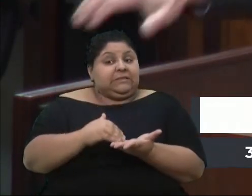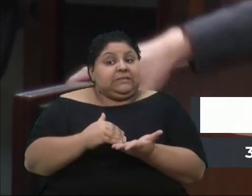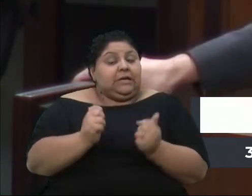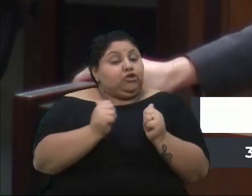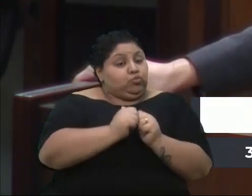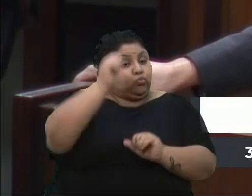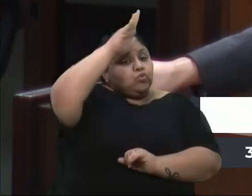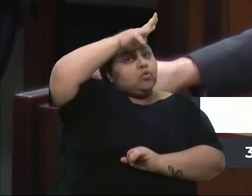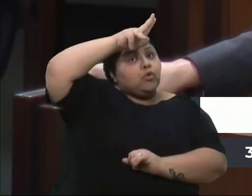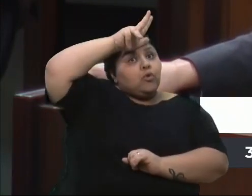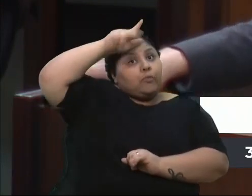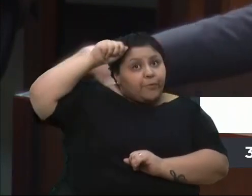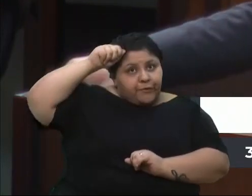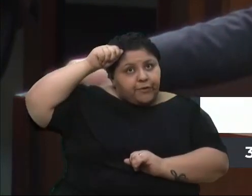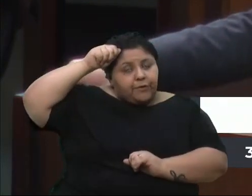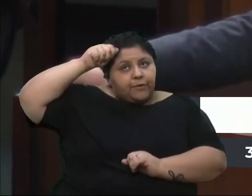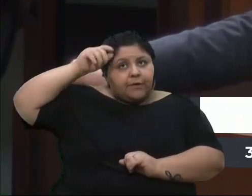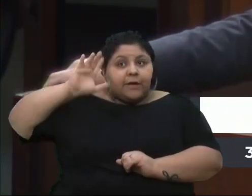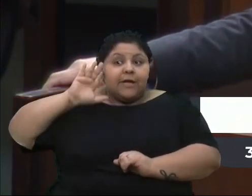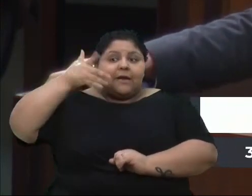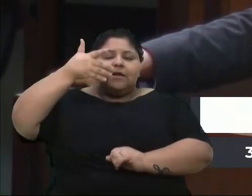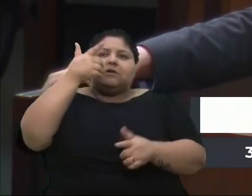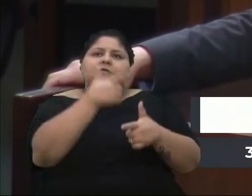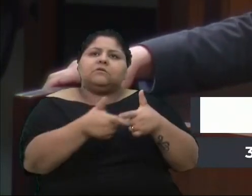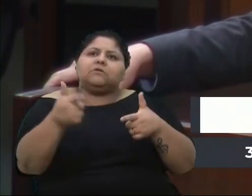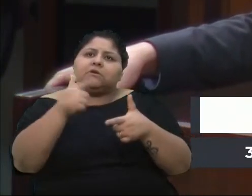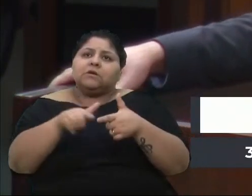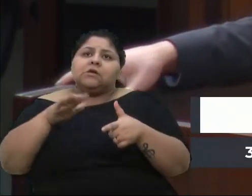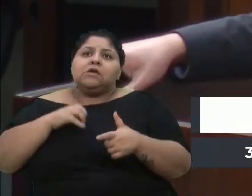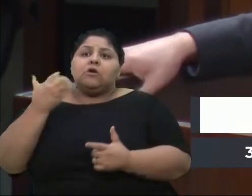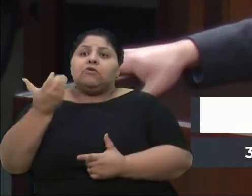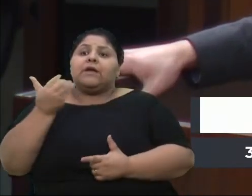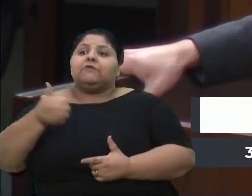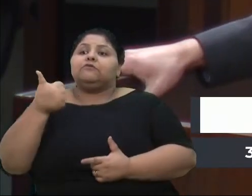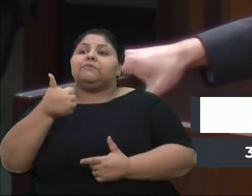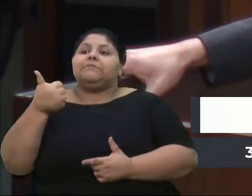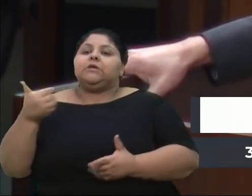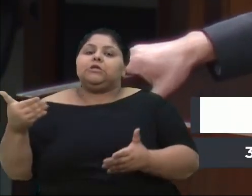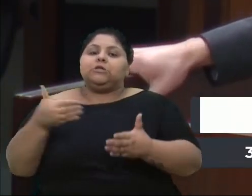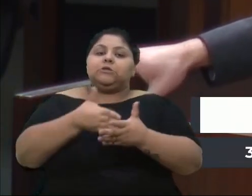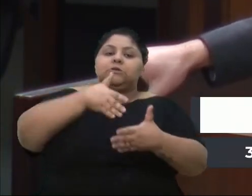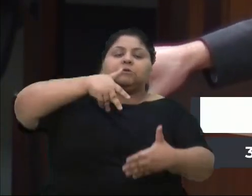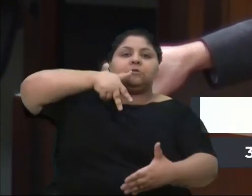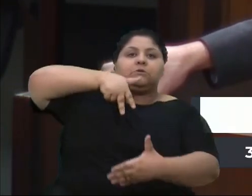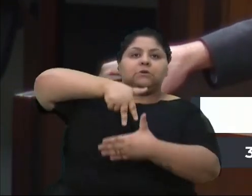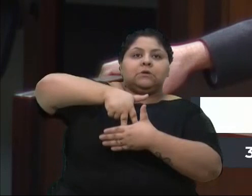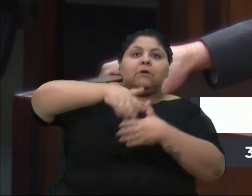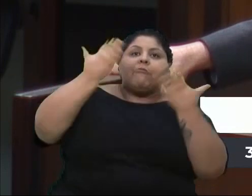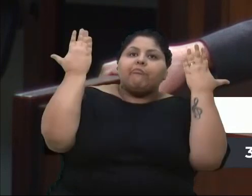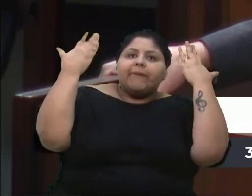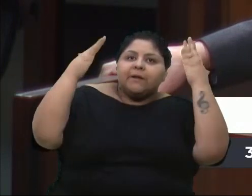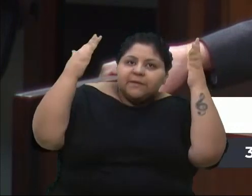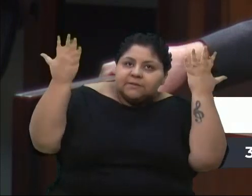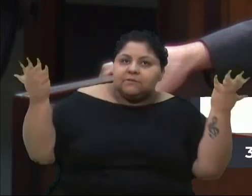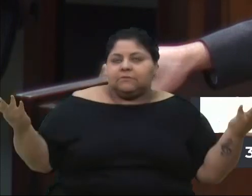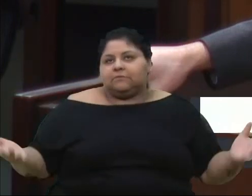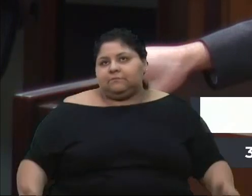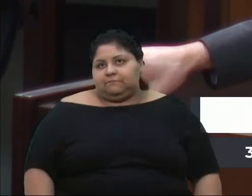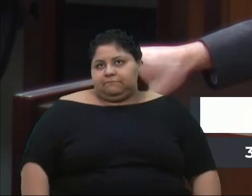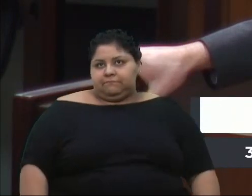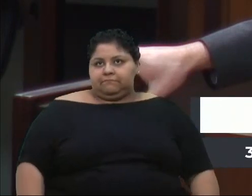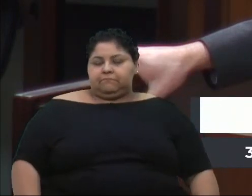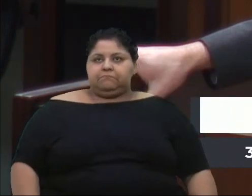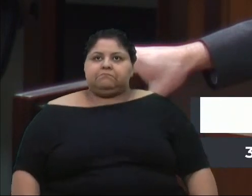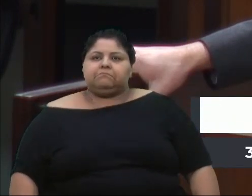prefeito resolver o problema, eu quero ser o primeiro a estar aqui parabenizando.